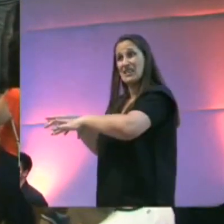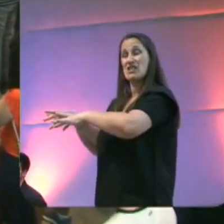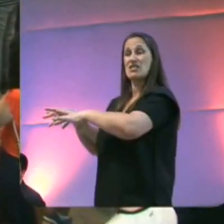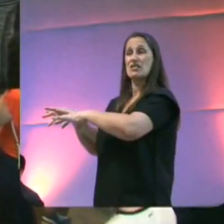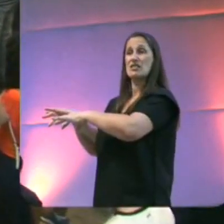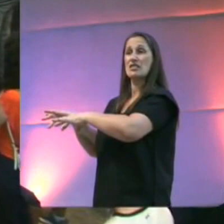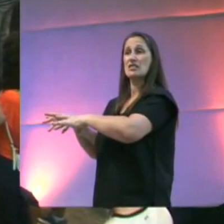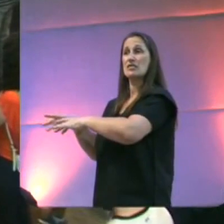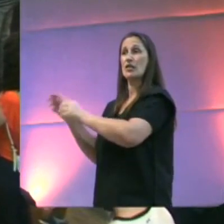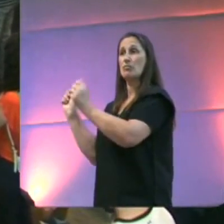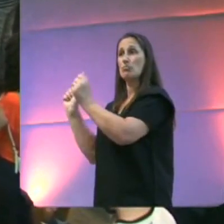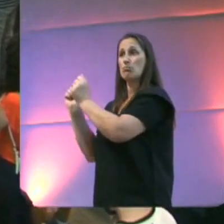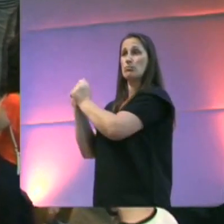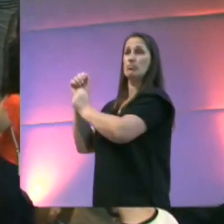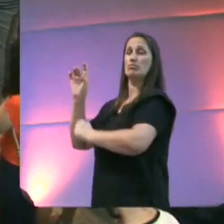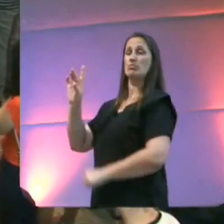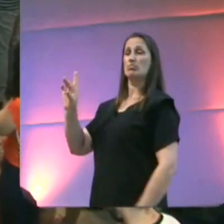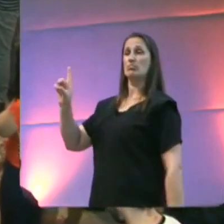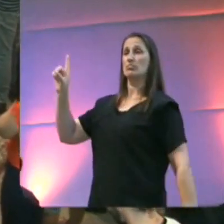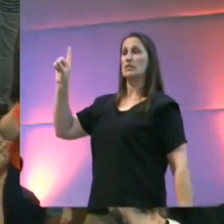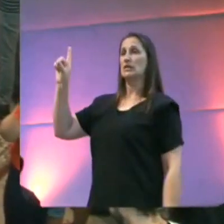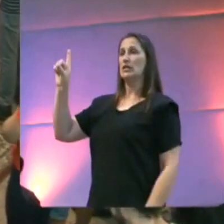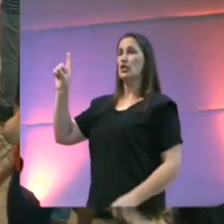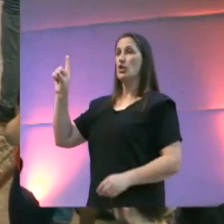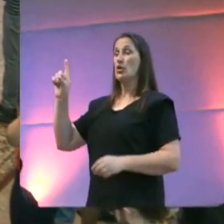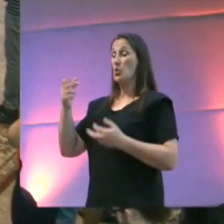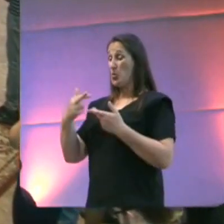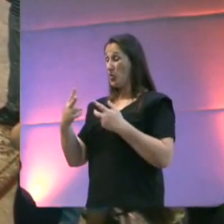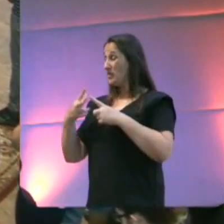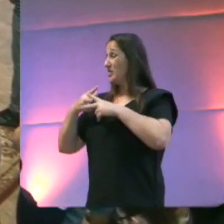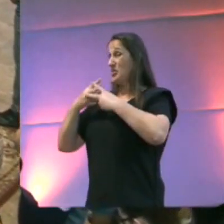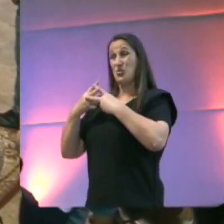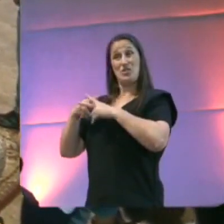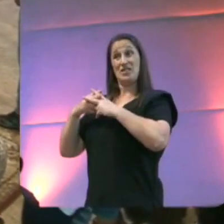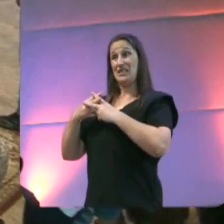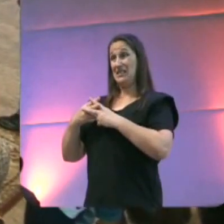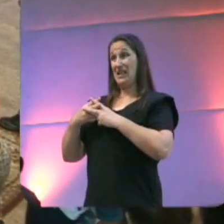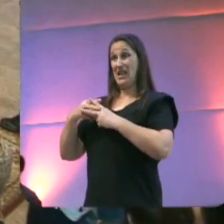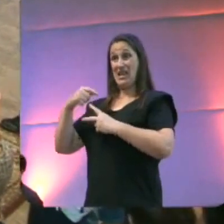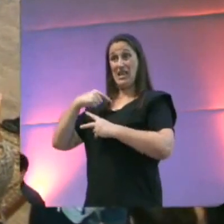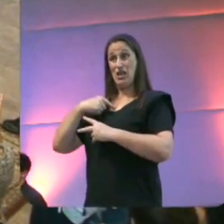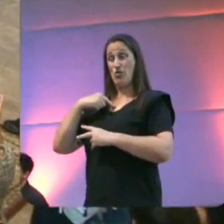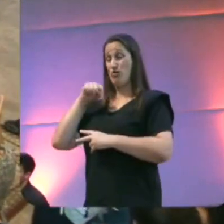Tem coisas que a gente não vai conseguir consertar, mas Ele tem poder para tratar.